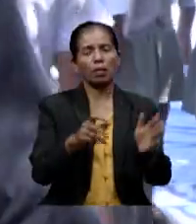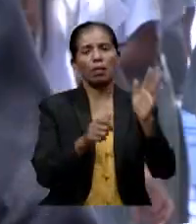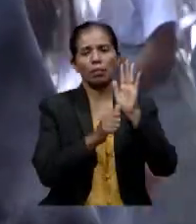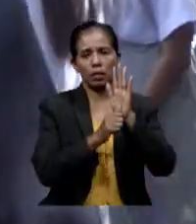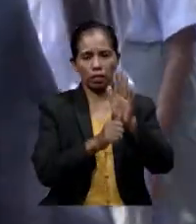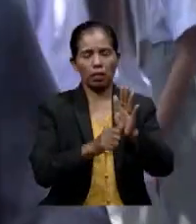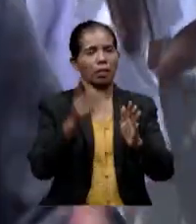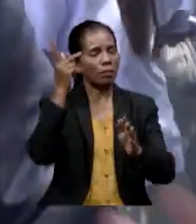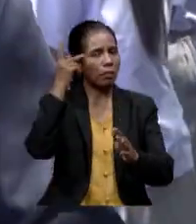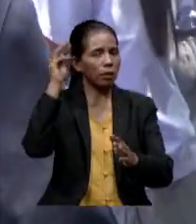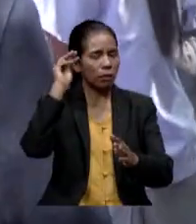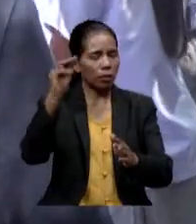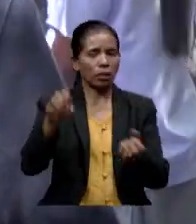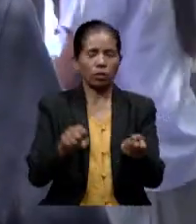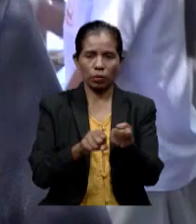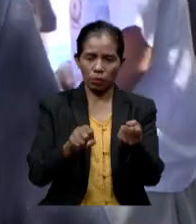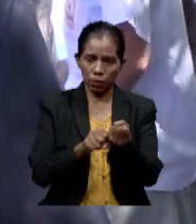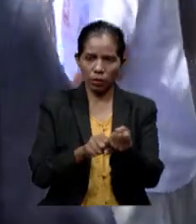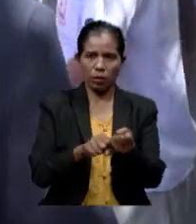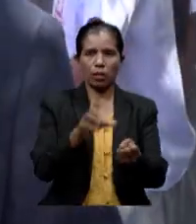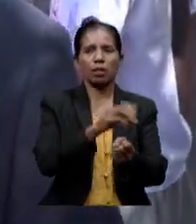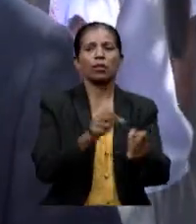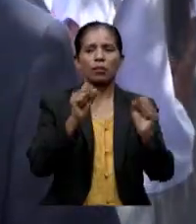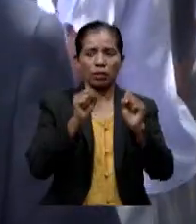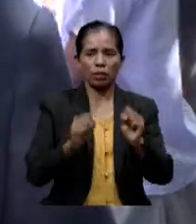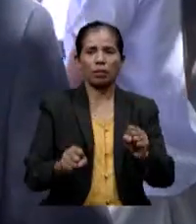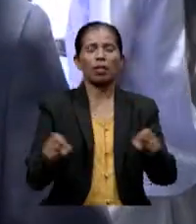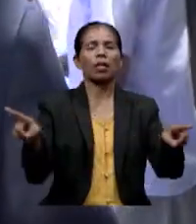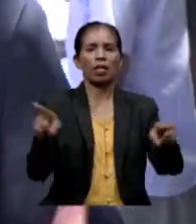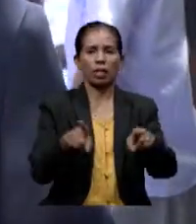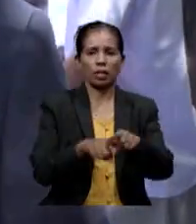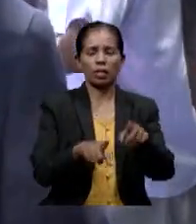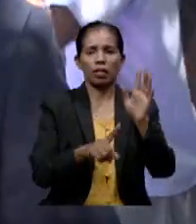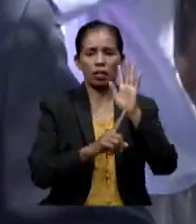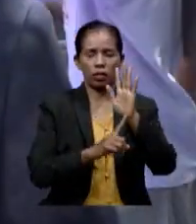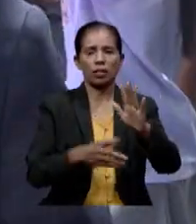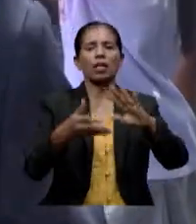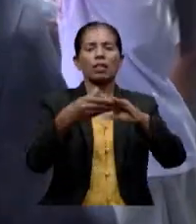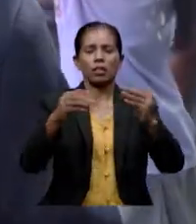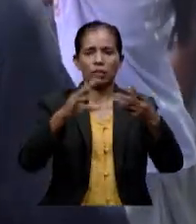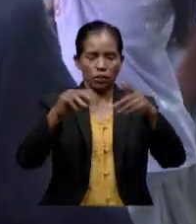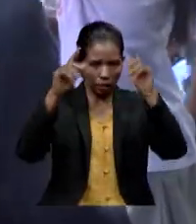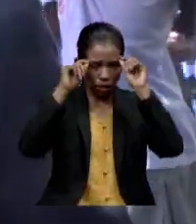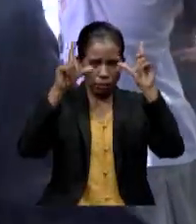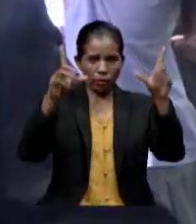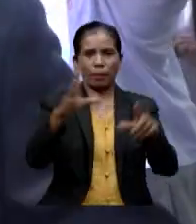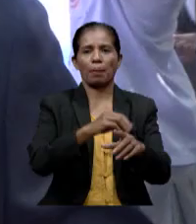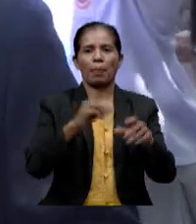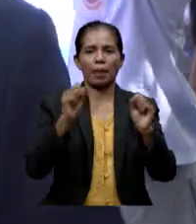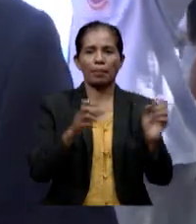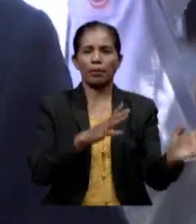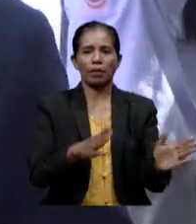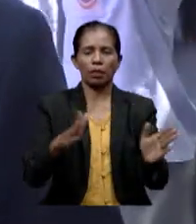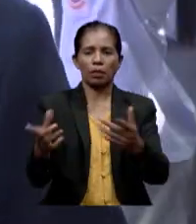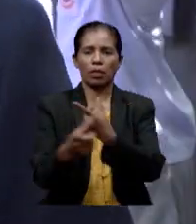o seu Primeiro-Ministro, a tua apoio à publicação da NER, onde minha bela saia nesta referência e da história Timor Ninian e o processo de luta